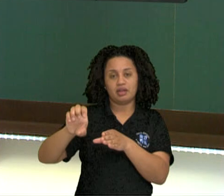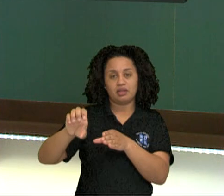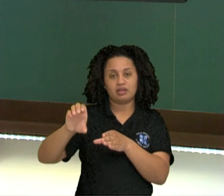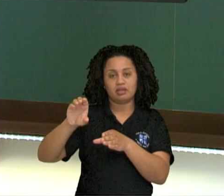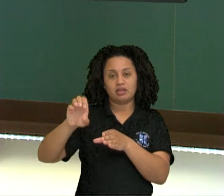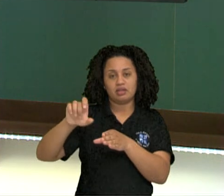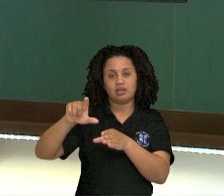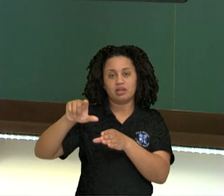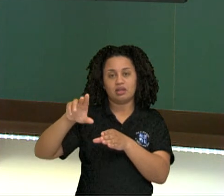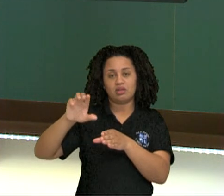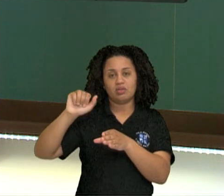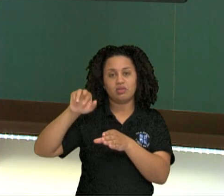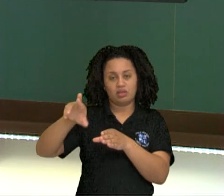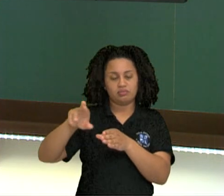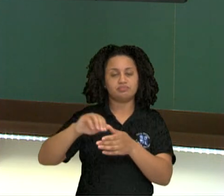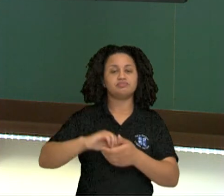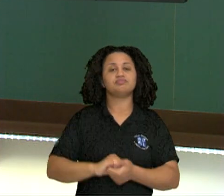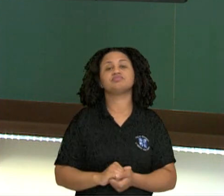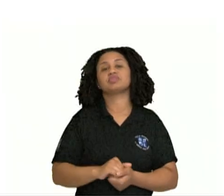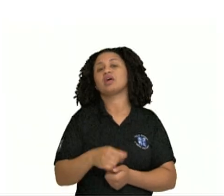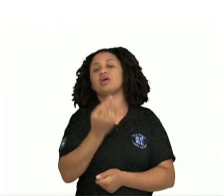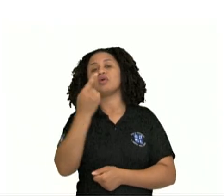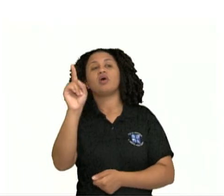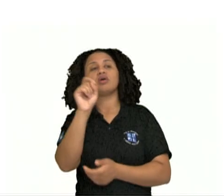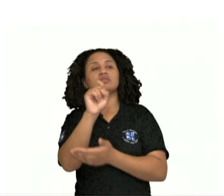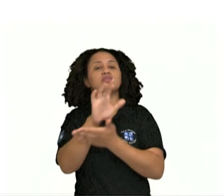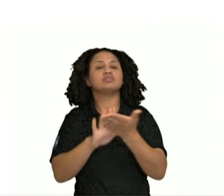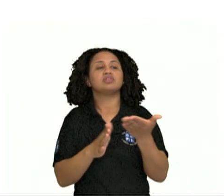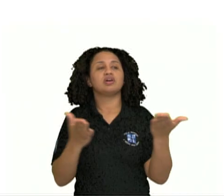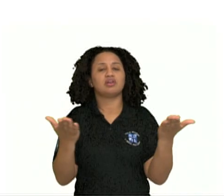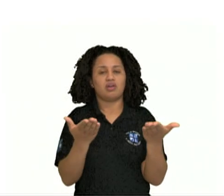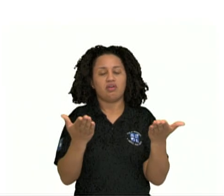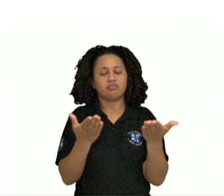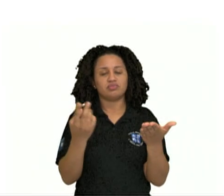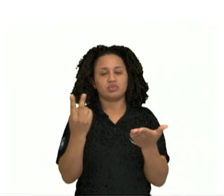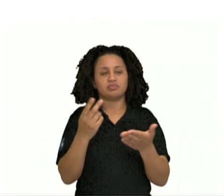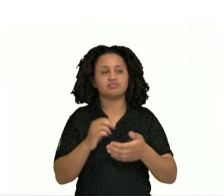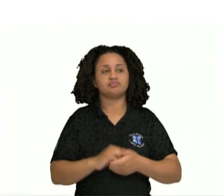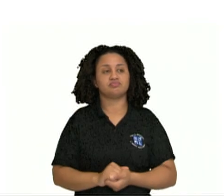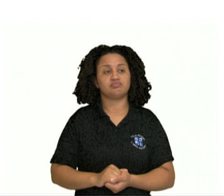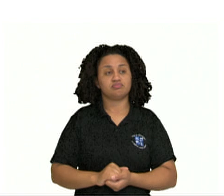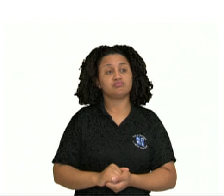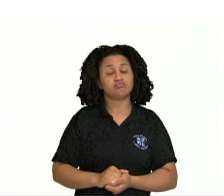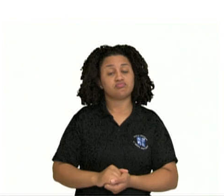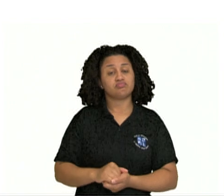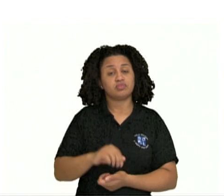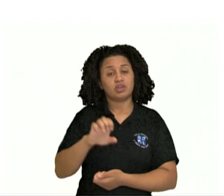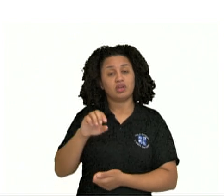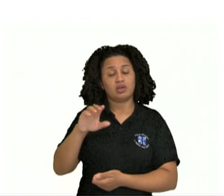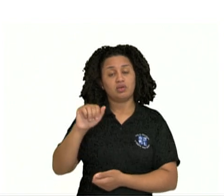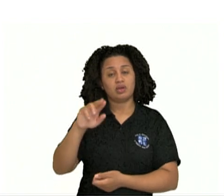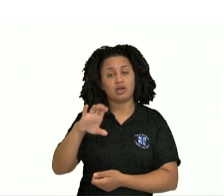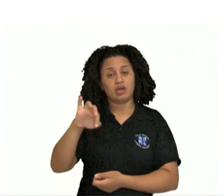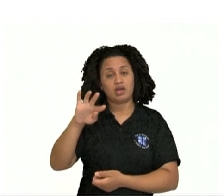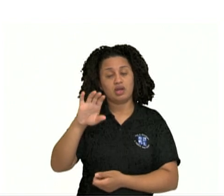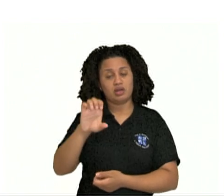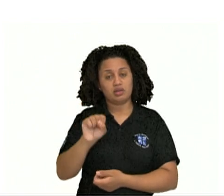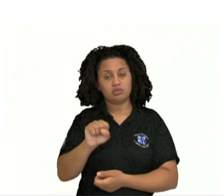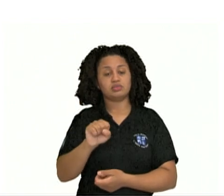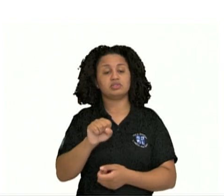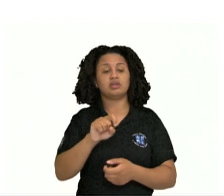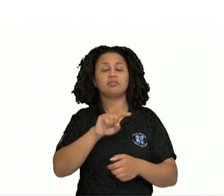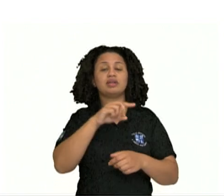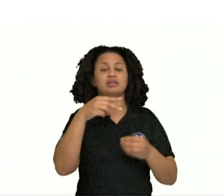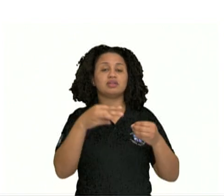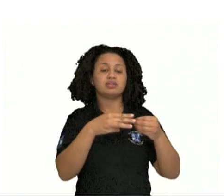vegetais e vamos a mais um exercício apesar de serem eucariontes as células animais e